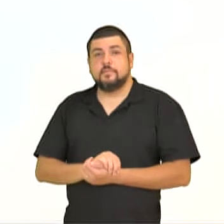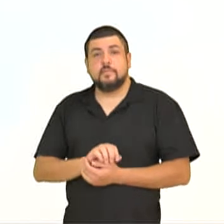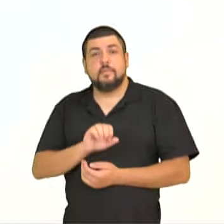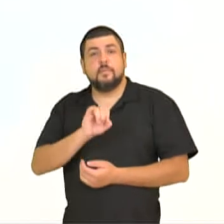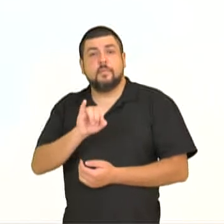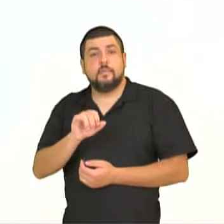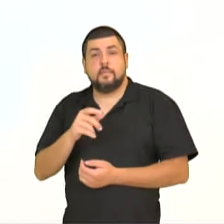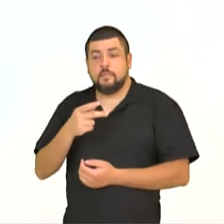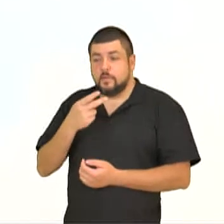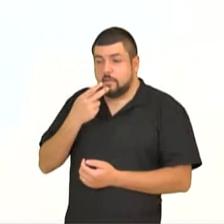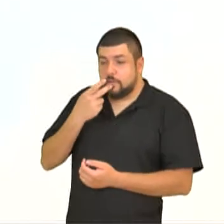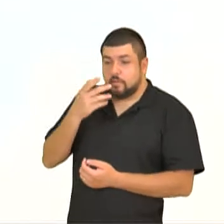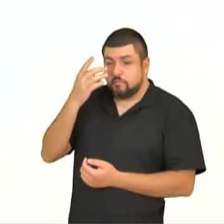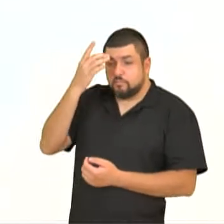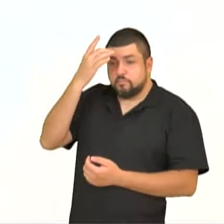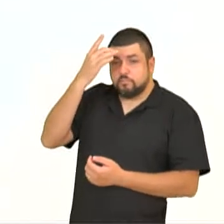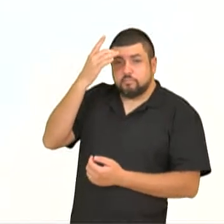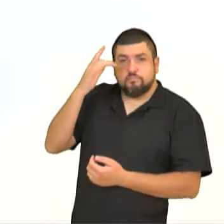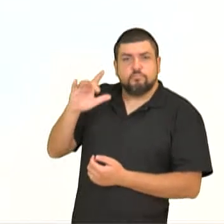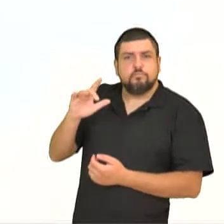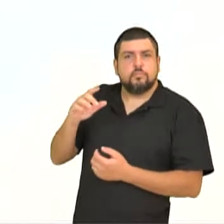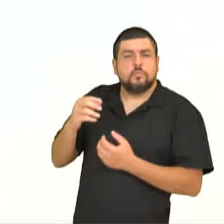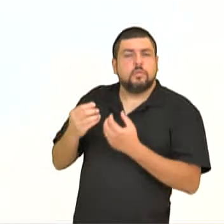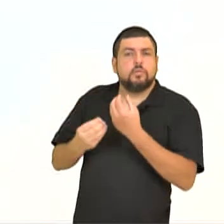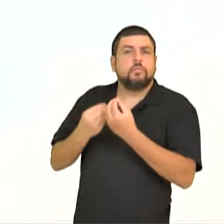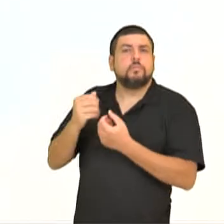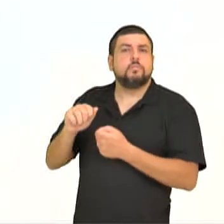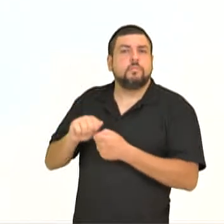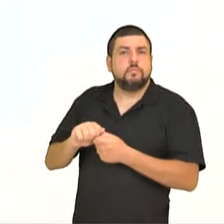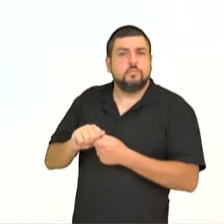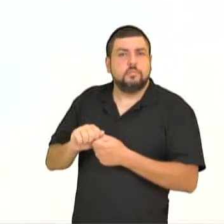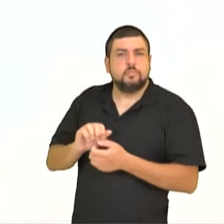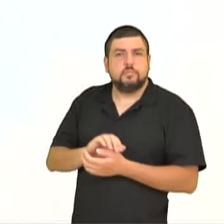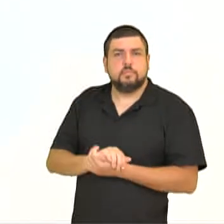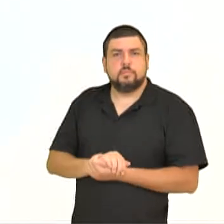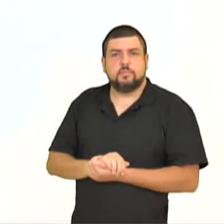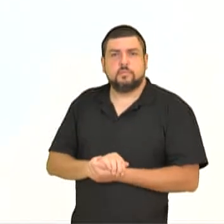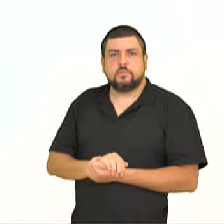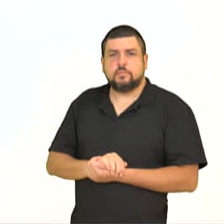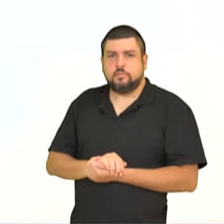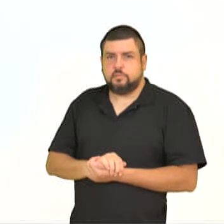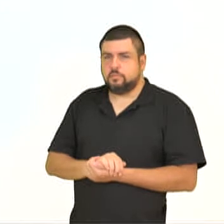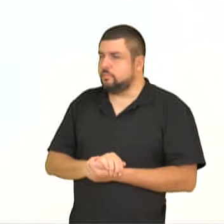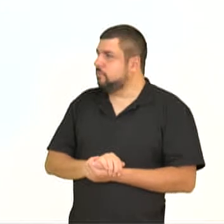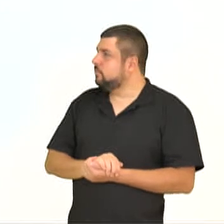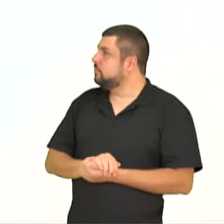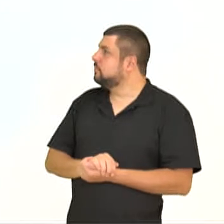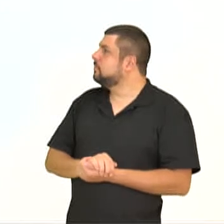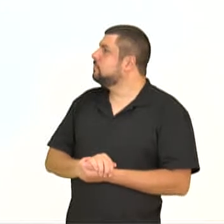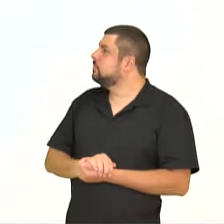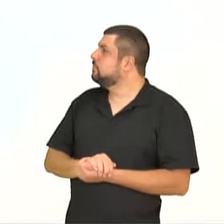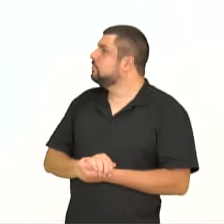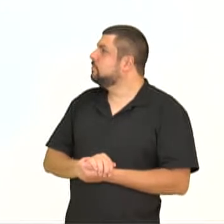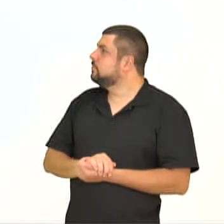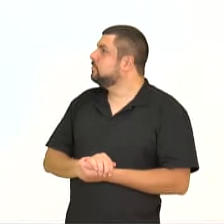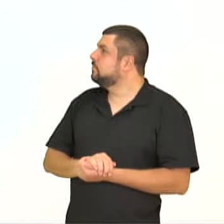sei? D. Si supieras que mañana muero, ¿qué me dirías hoy?